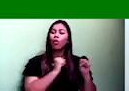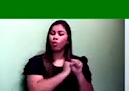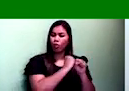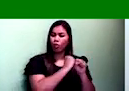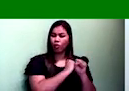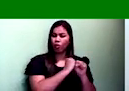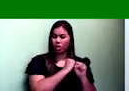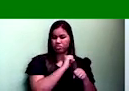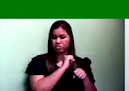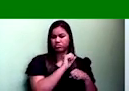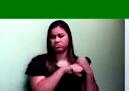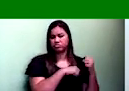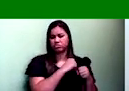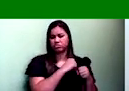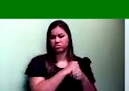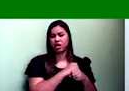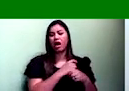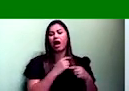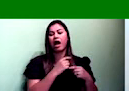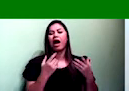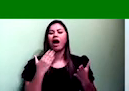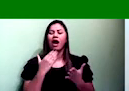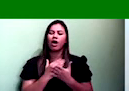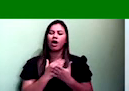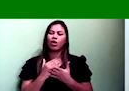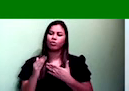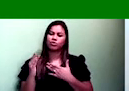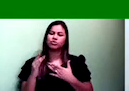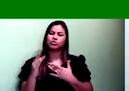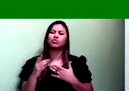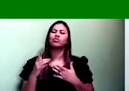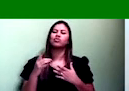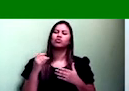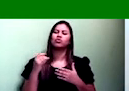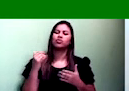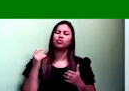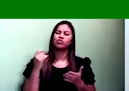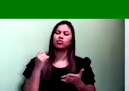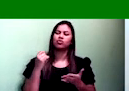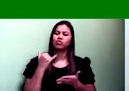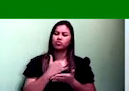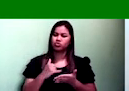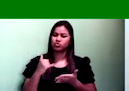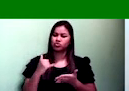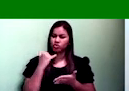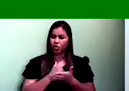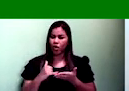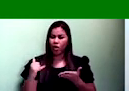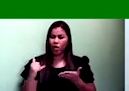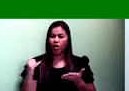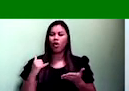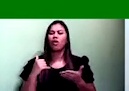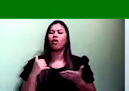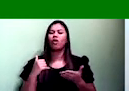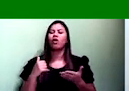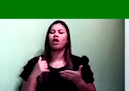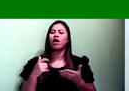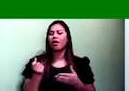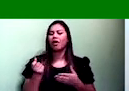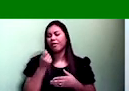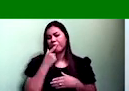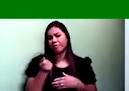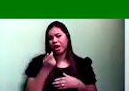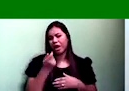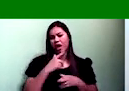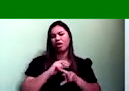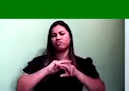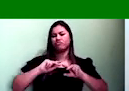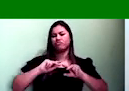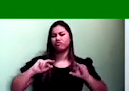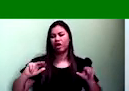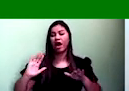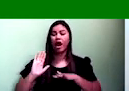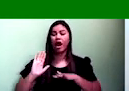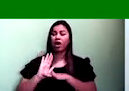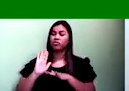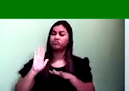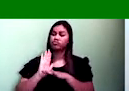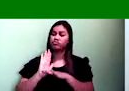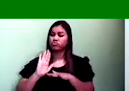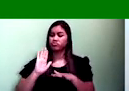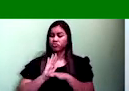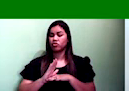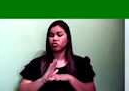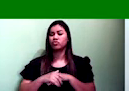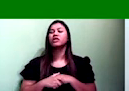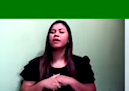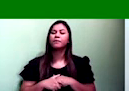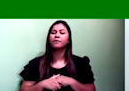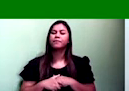aparecer os retrovirais, as drogas, né? No sentido de controlar mais a doença, graças a Deus, que os